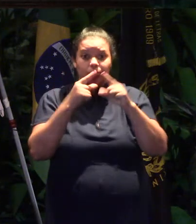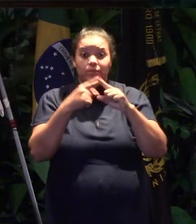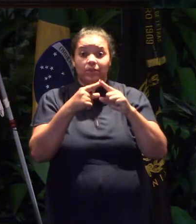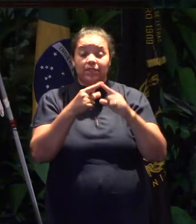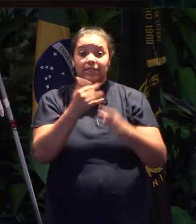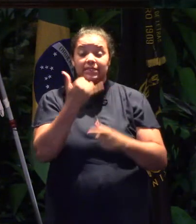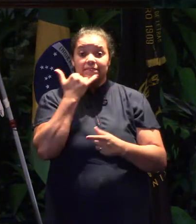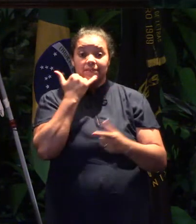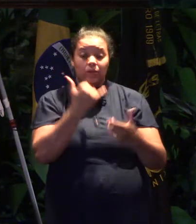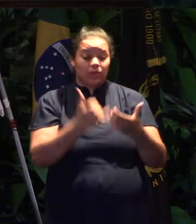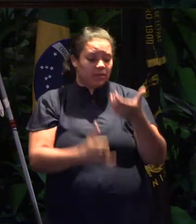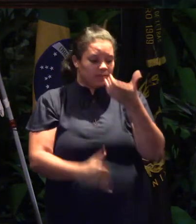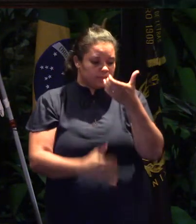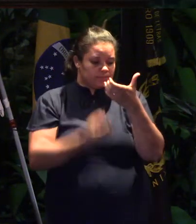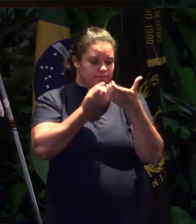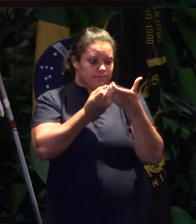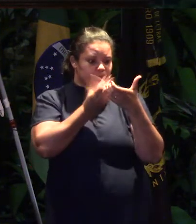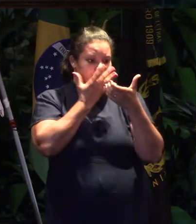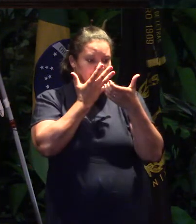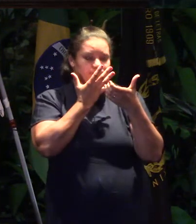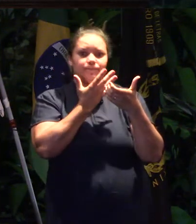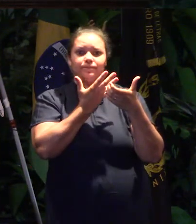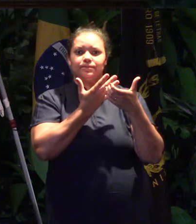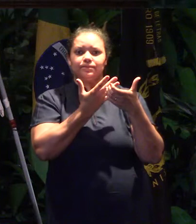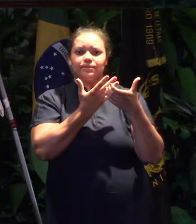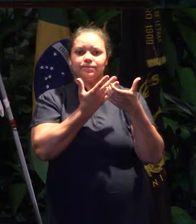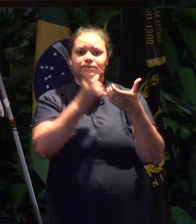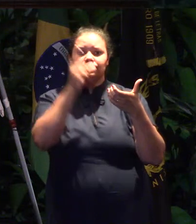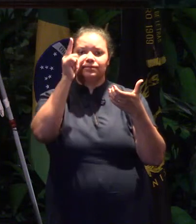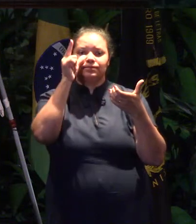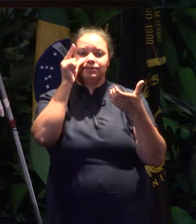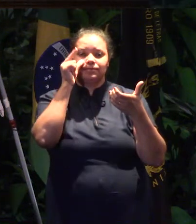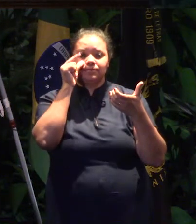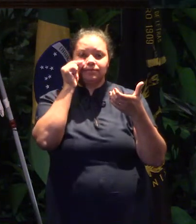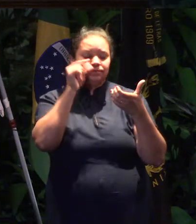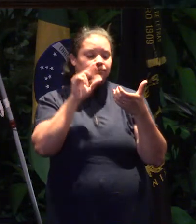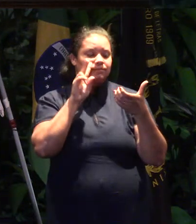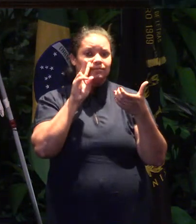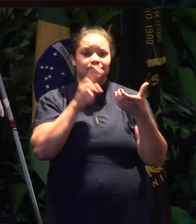naquela distância tal, né? E, então, Flávio,